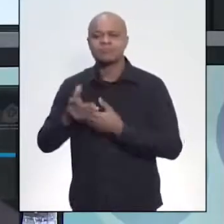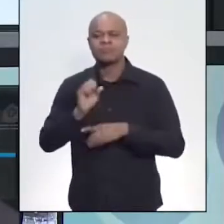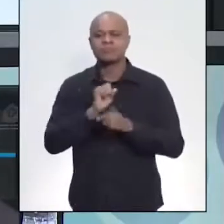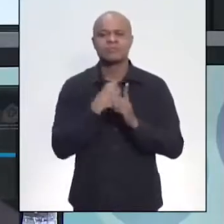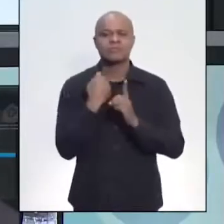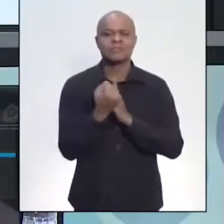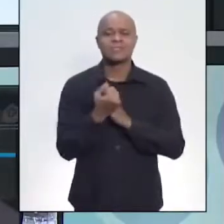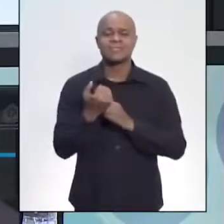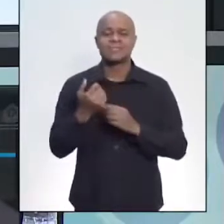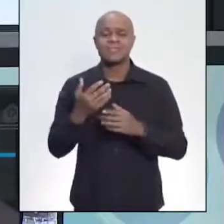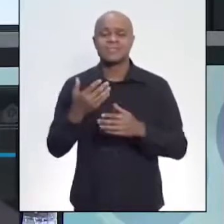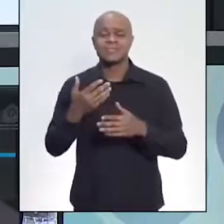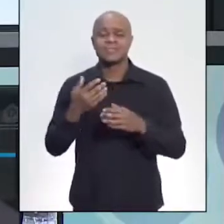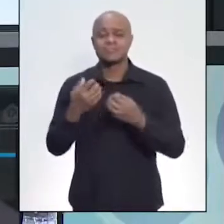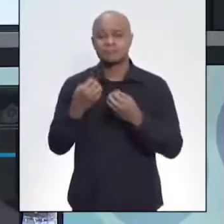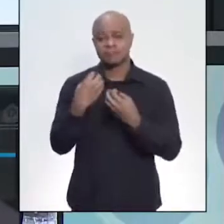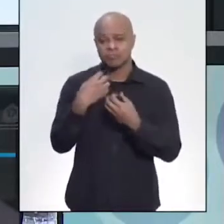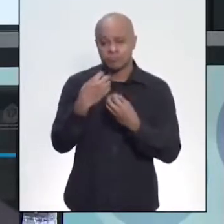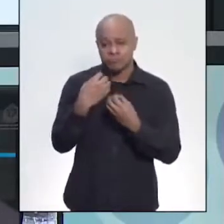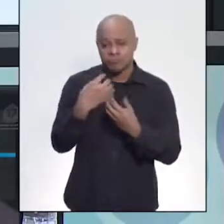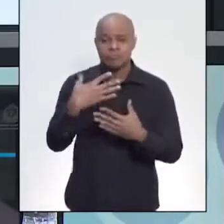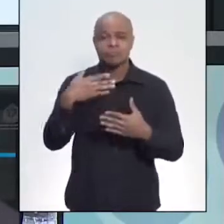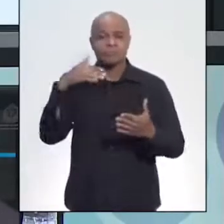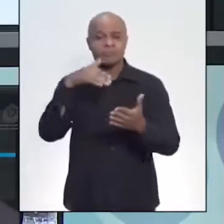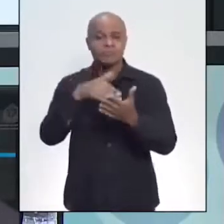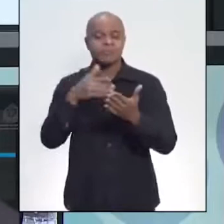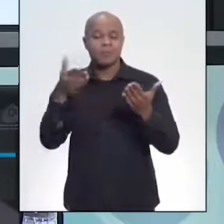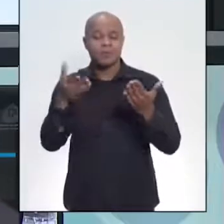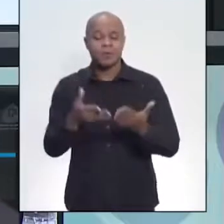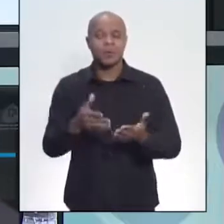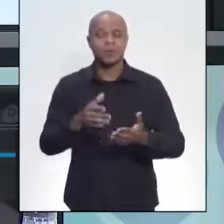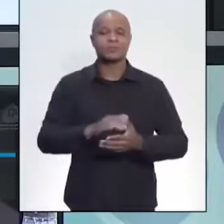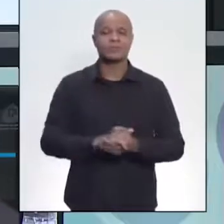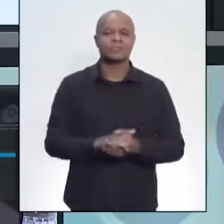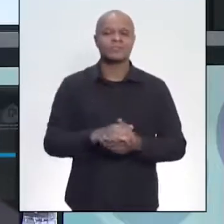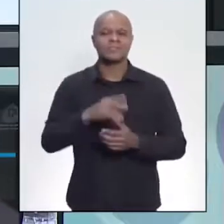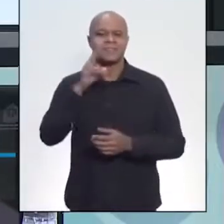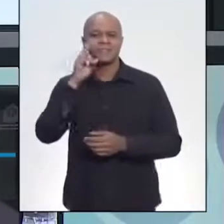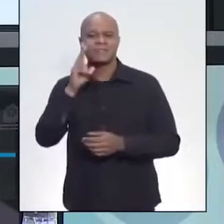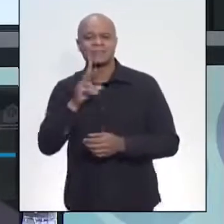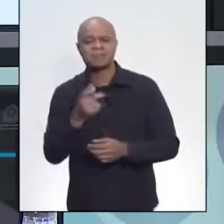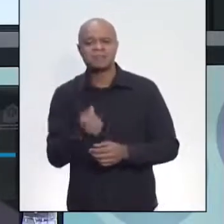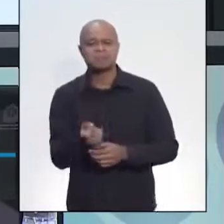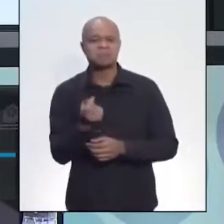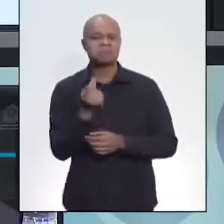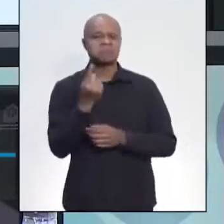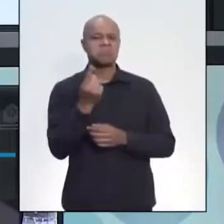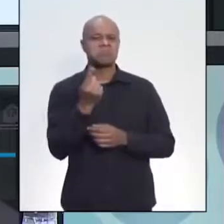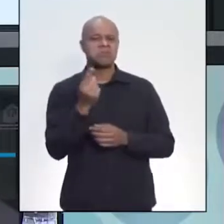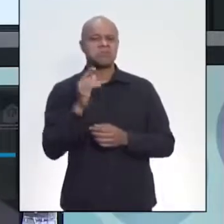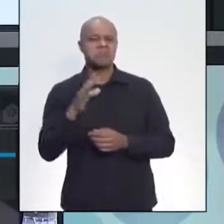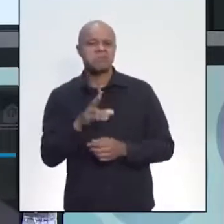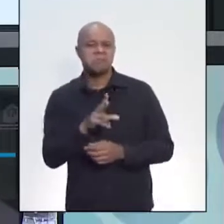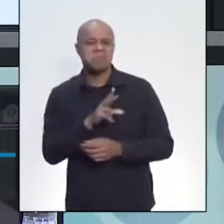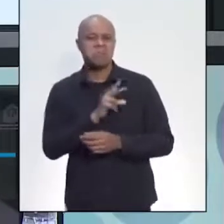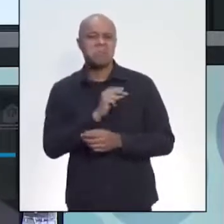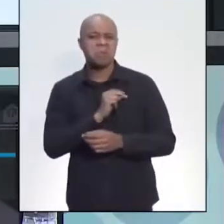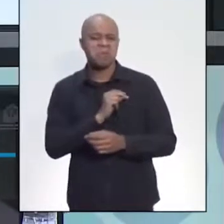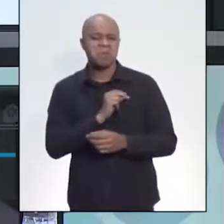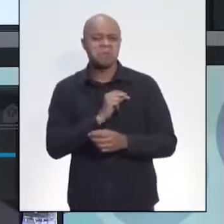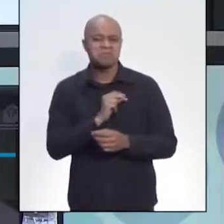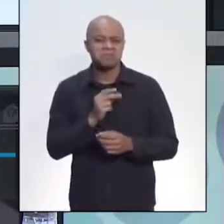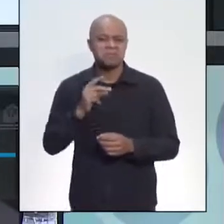sociedade para nós e afastar Aquele olhar de julgamento né aquela coisa é estranho eles faziam algumas coisas muito esquisitas